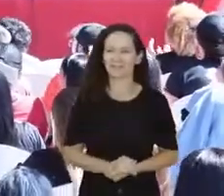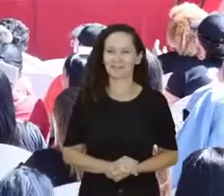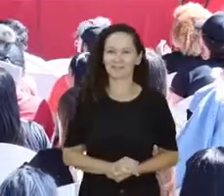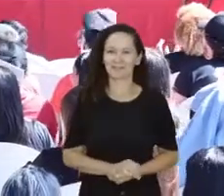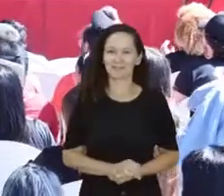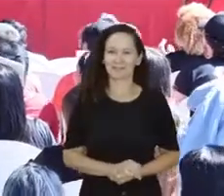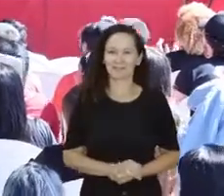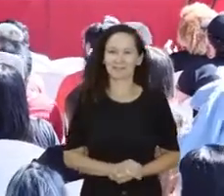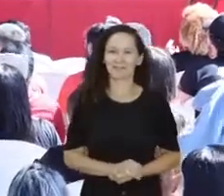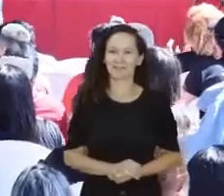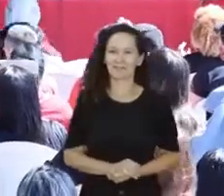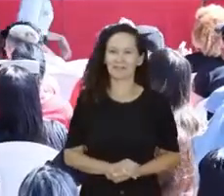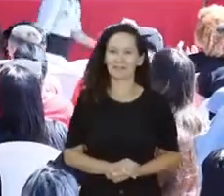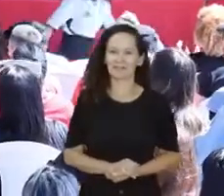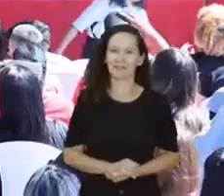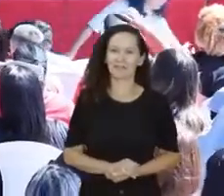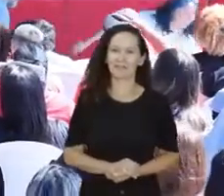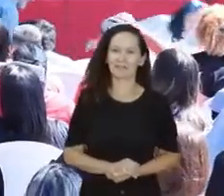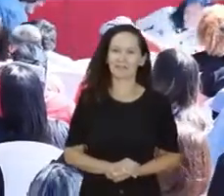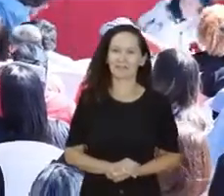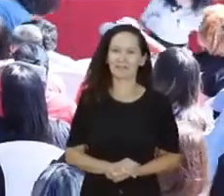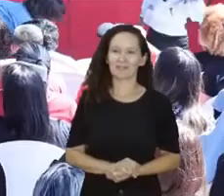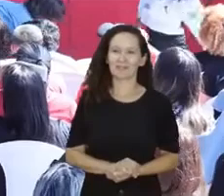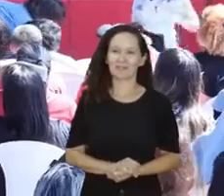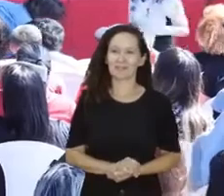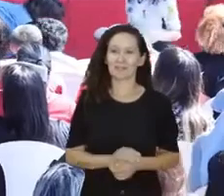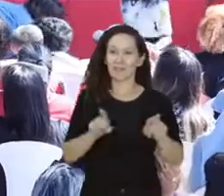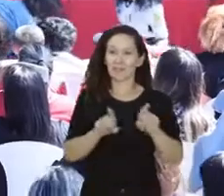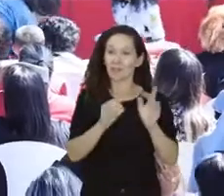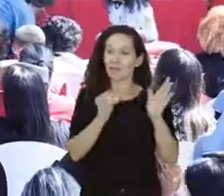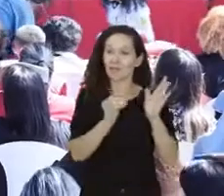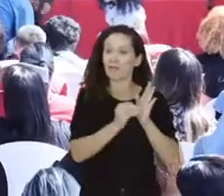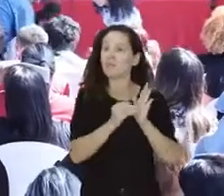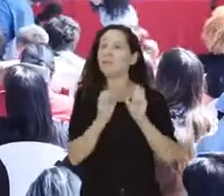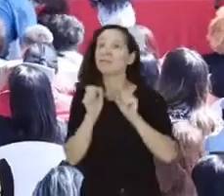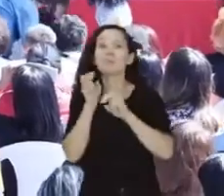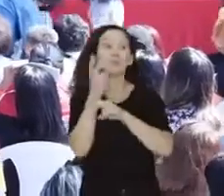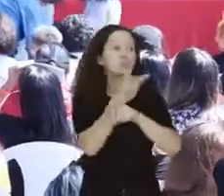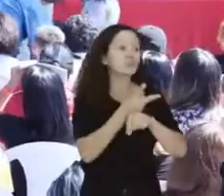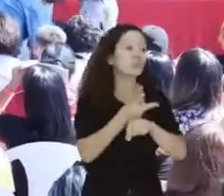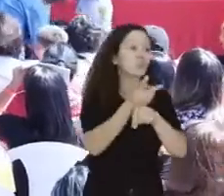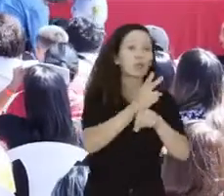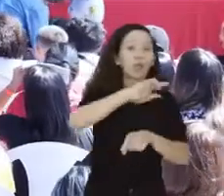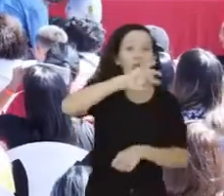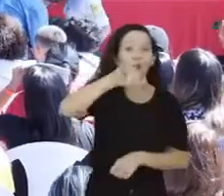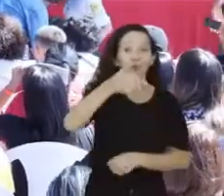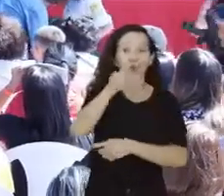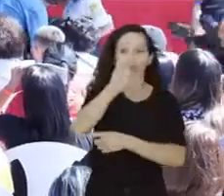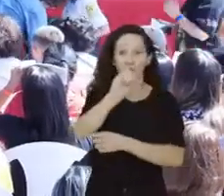Eu esqueci de alguém. E o João, gente, está ali sentado já, e a Sabrina também.